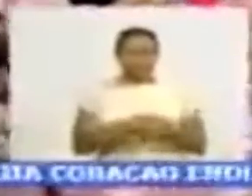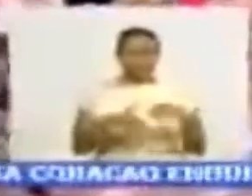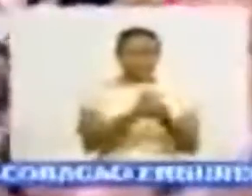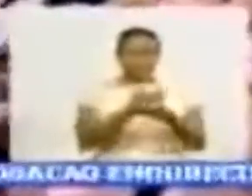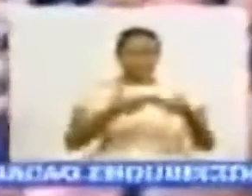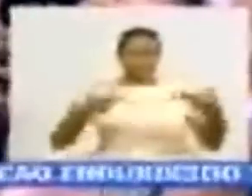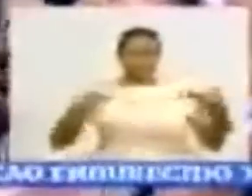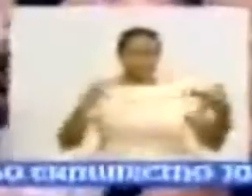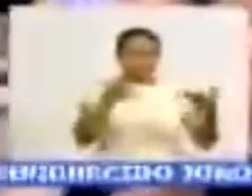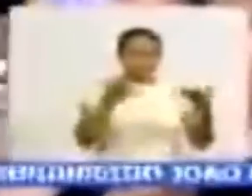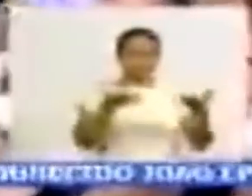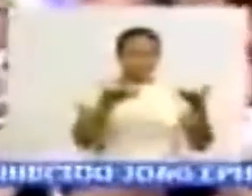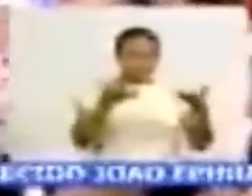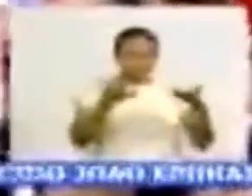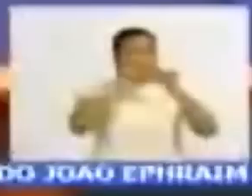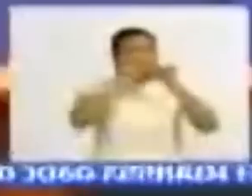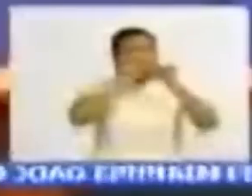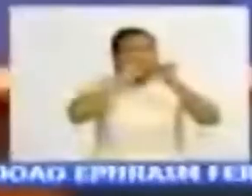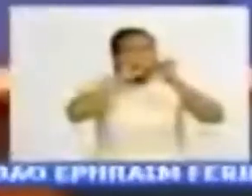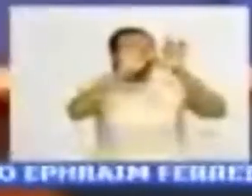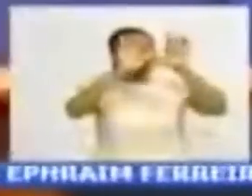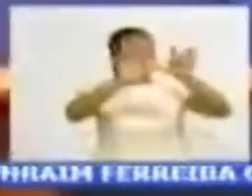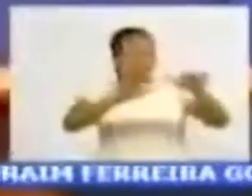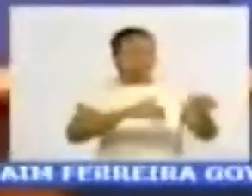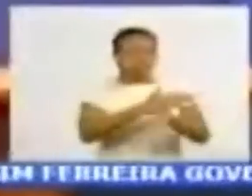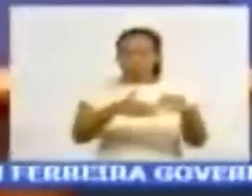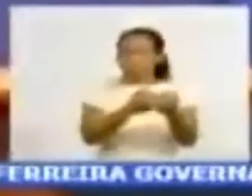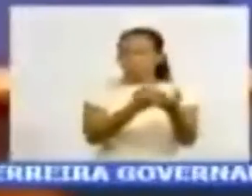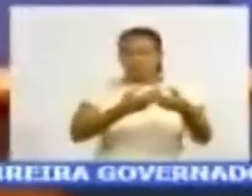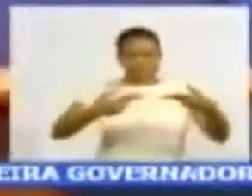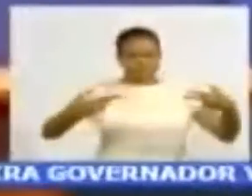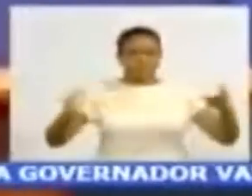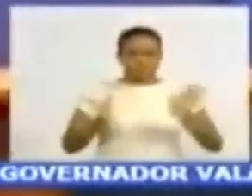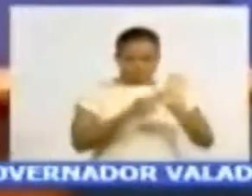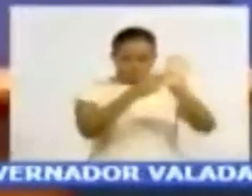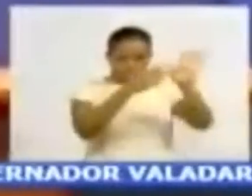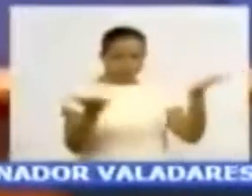todos os objetos que você hoje gostaria que fossem abençoados,